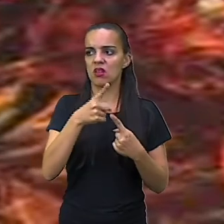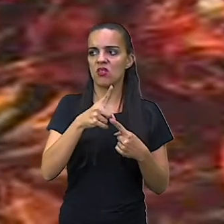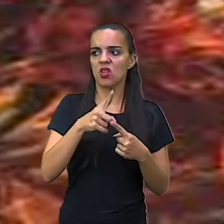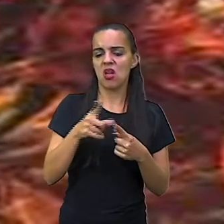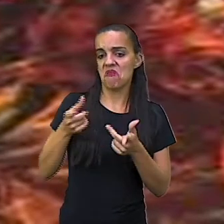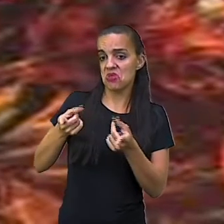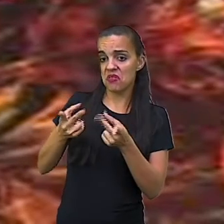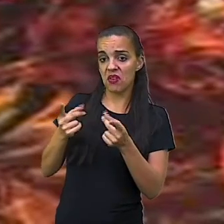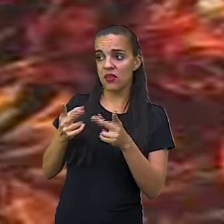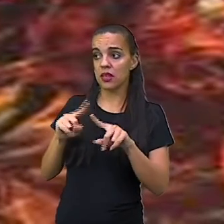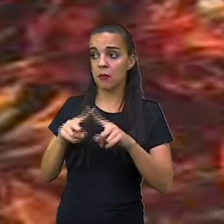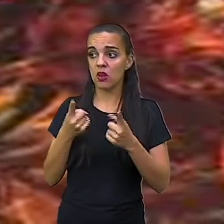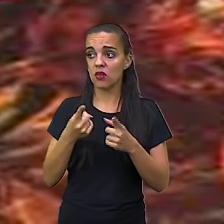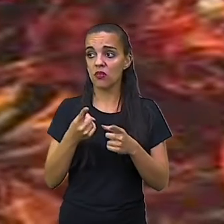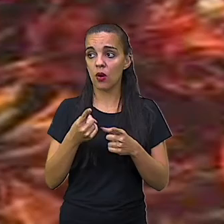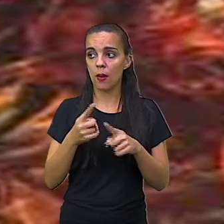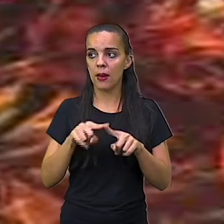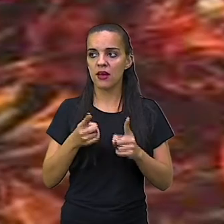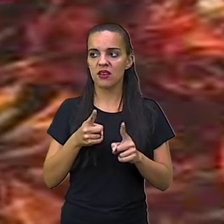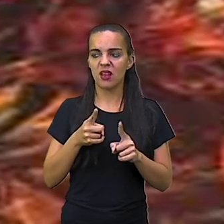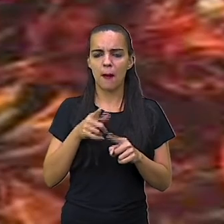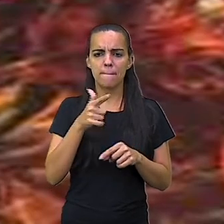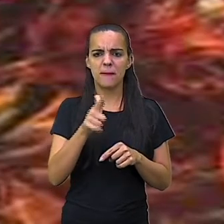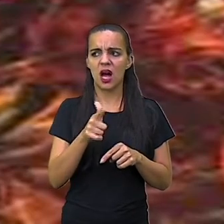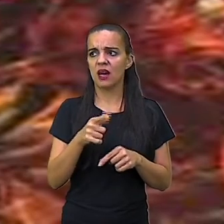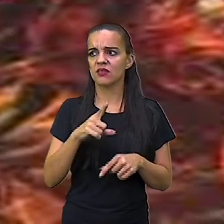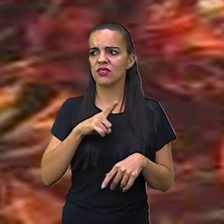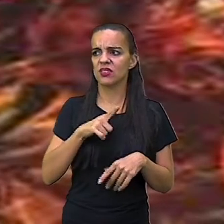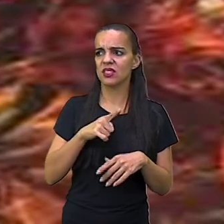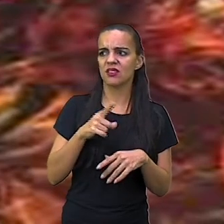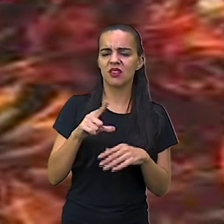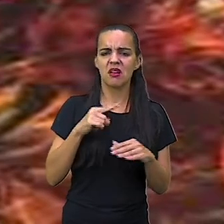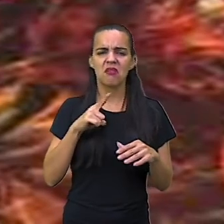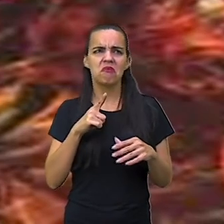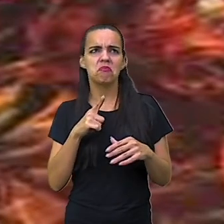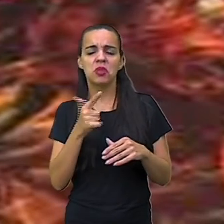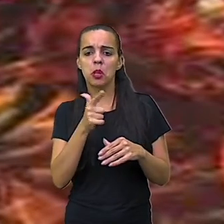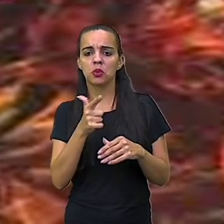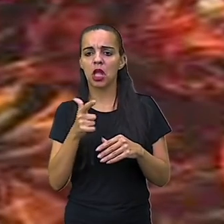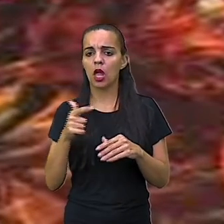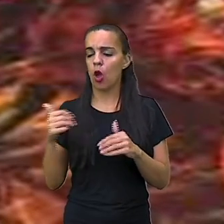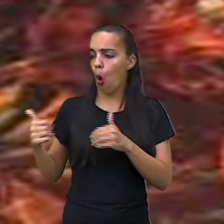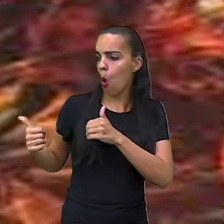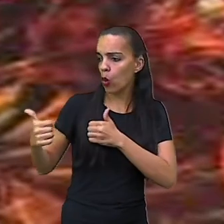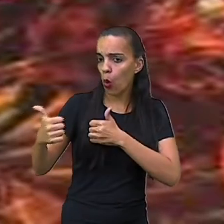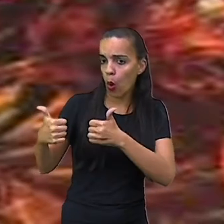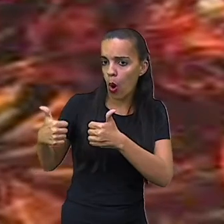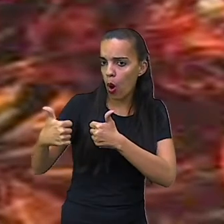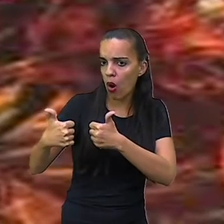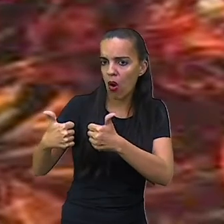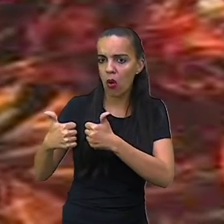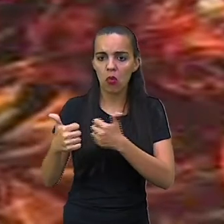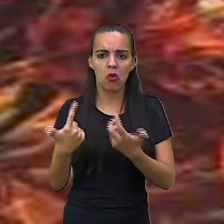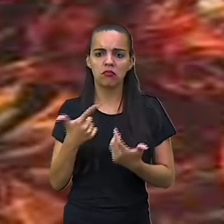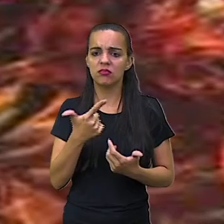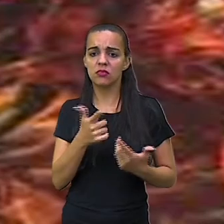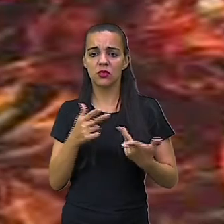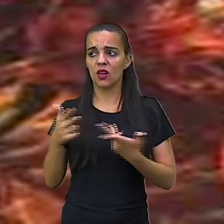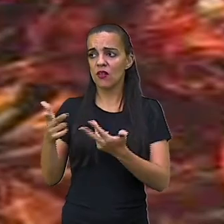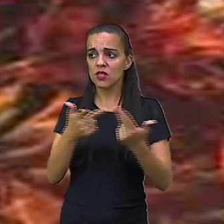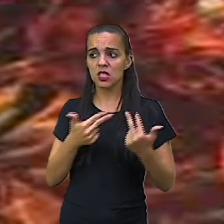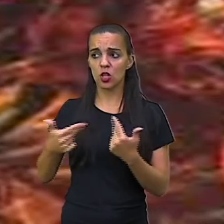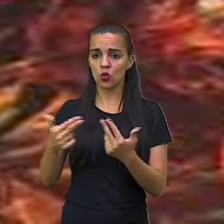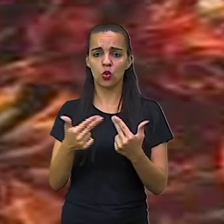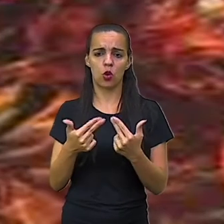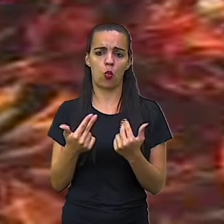você quer vender. Tá, mas e a concorrência, todos os outros sistemas, a junção de